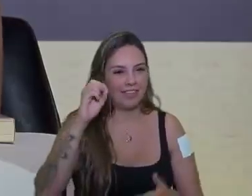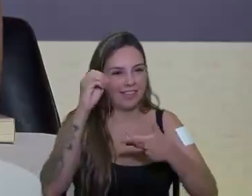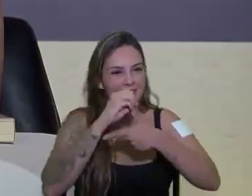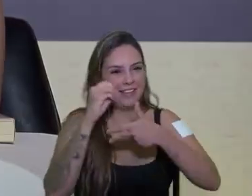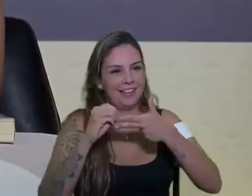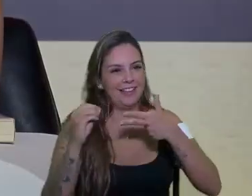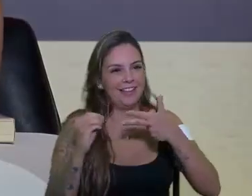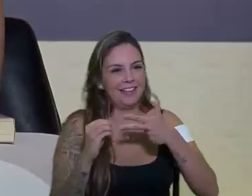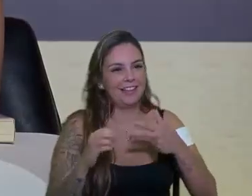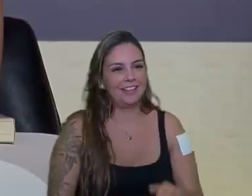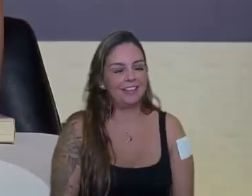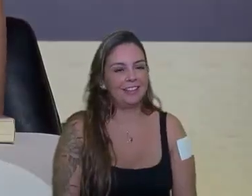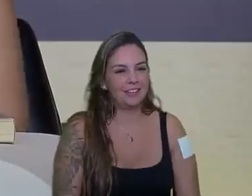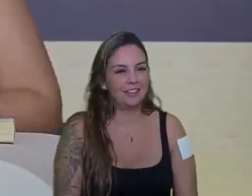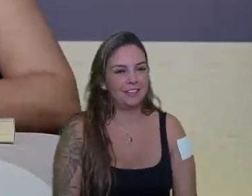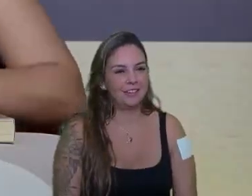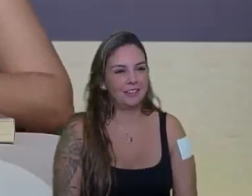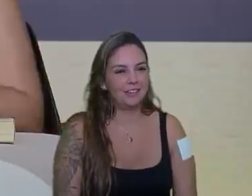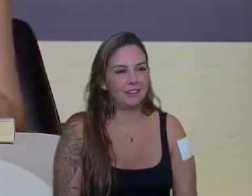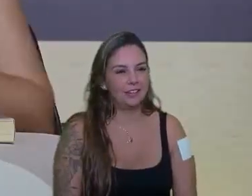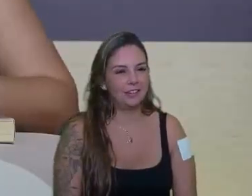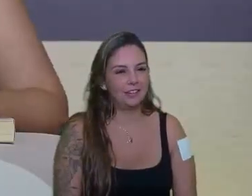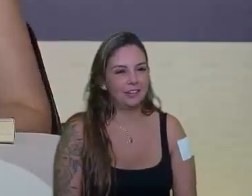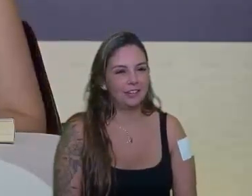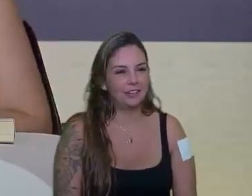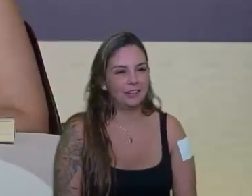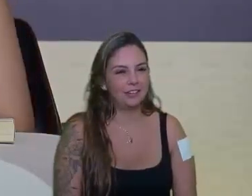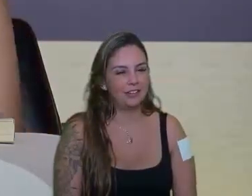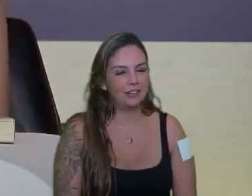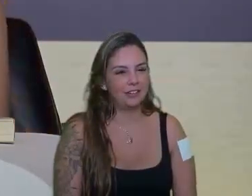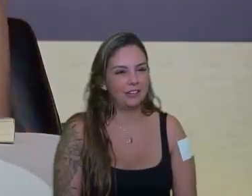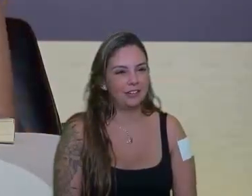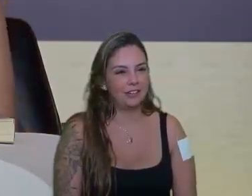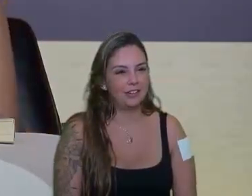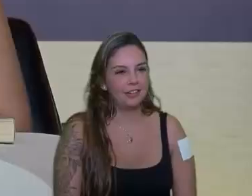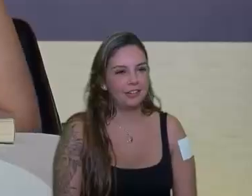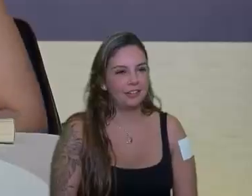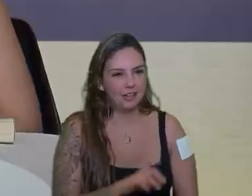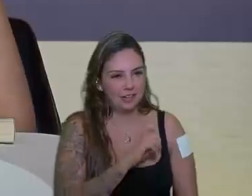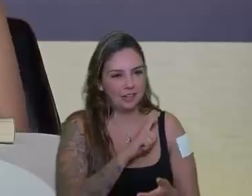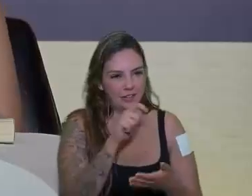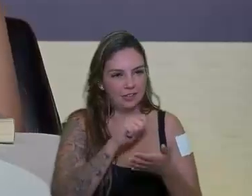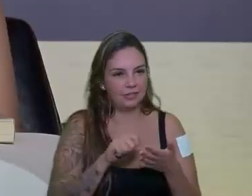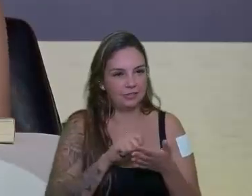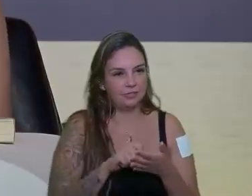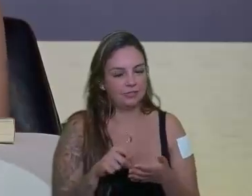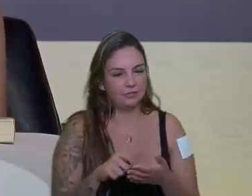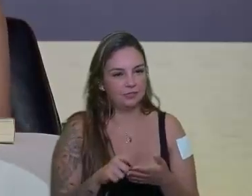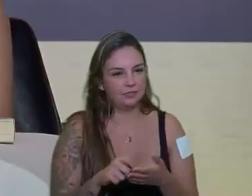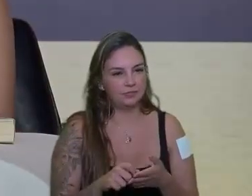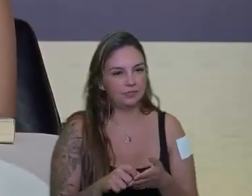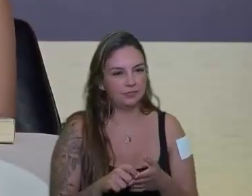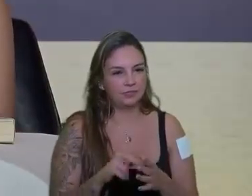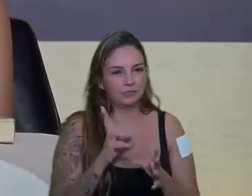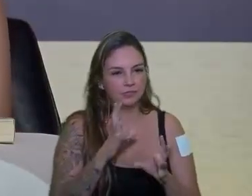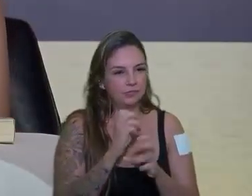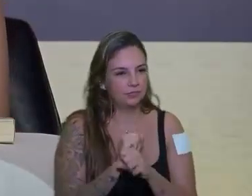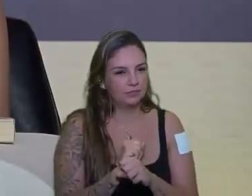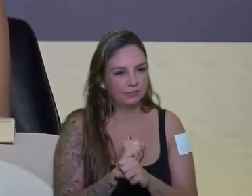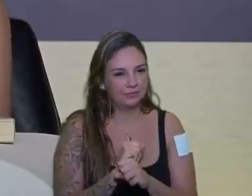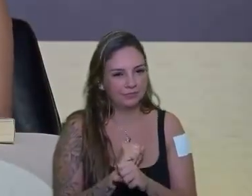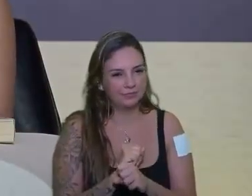Enem. Então, não era muito a minha praia, mas eu gostava e eu ia muito bem. Em exatas, eu sempre fui